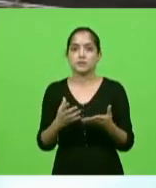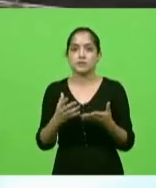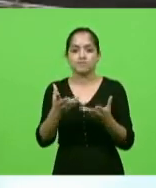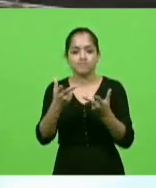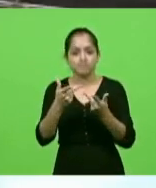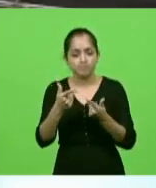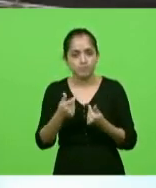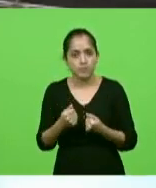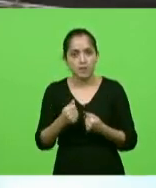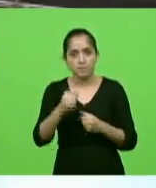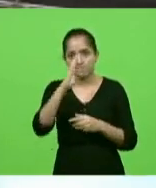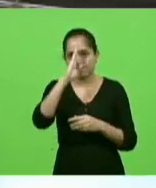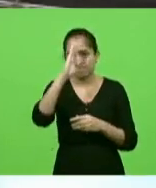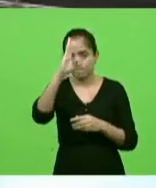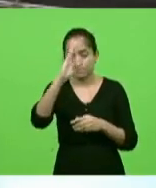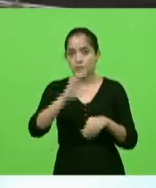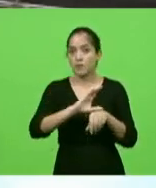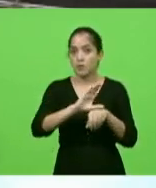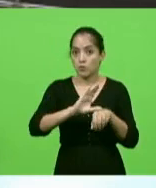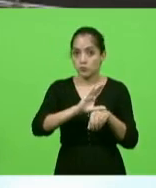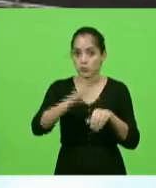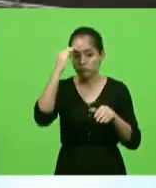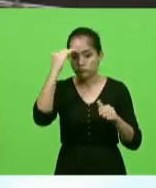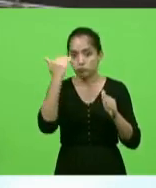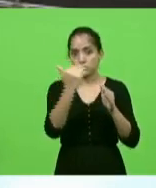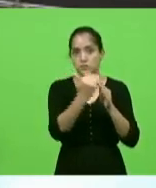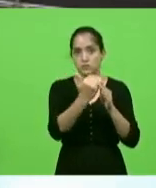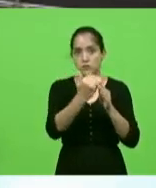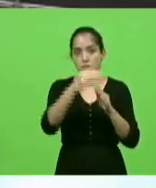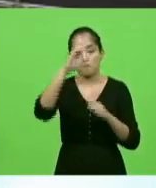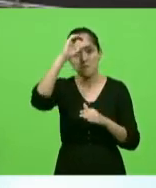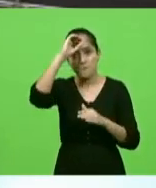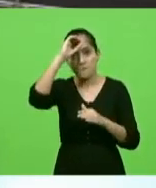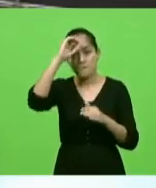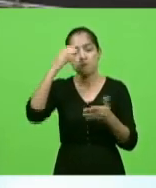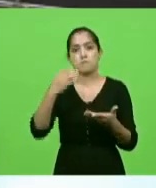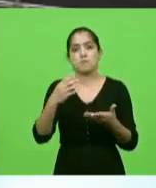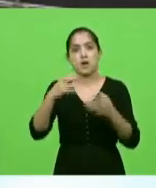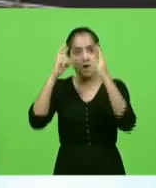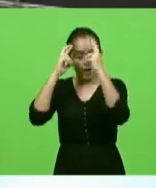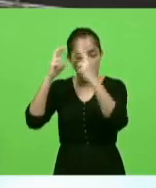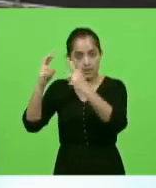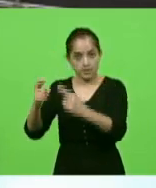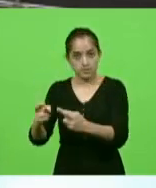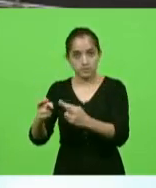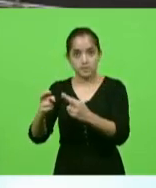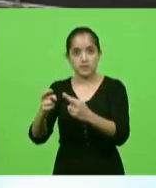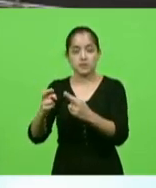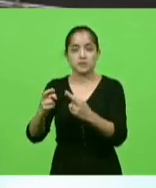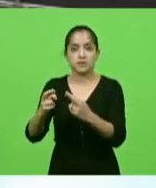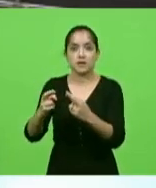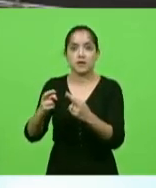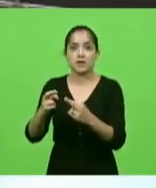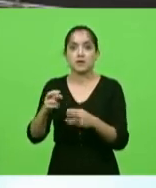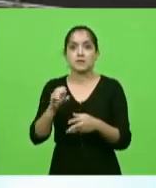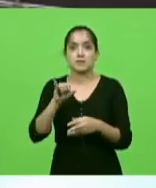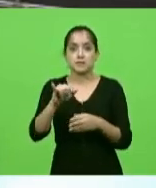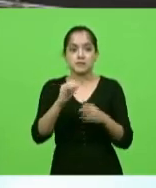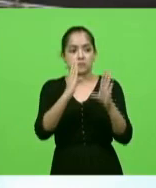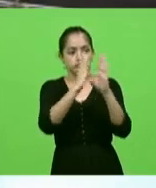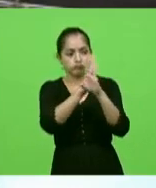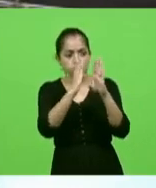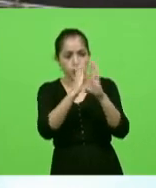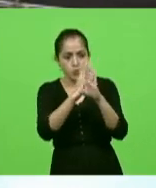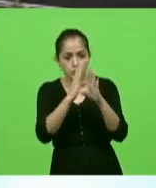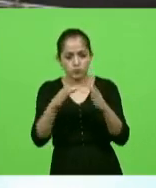zela pelo princípio constitucional da Inocência nós temos de respeitar e os órgãos de